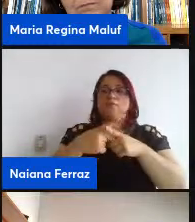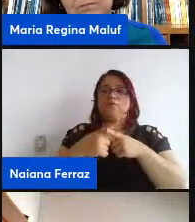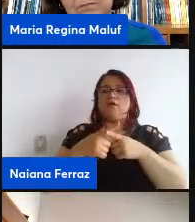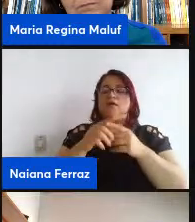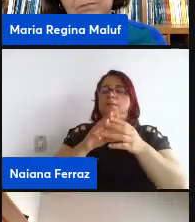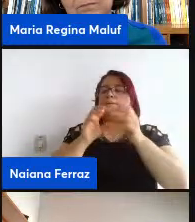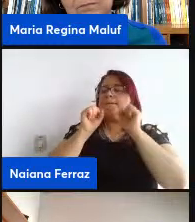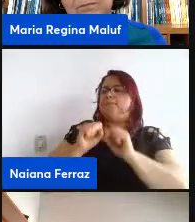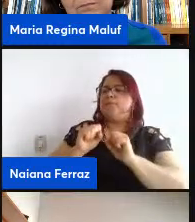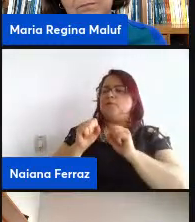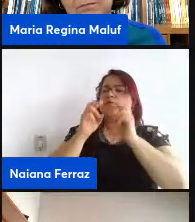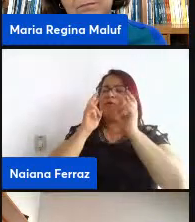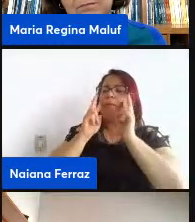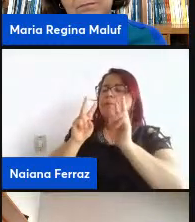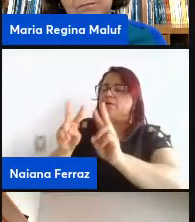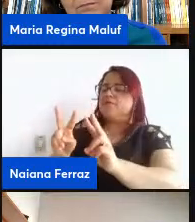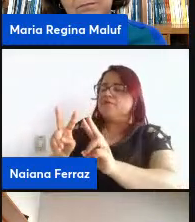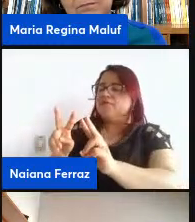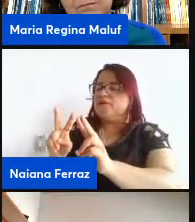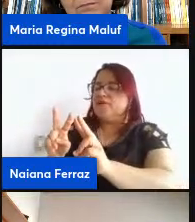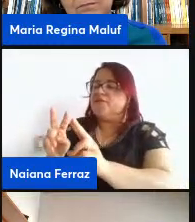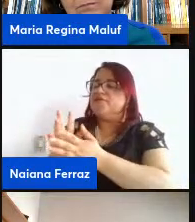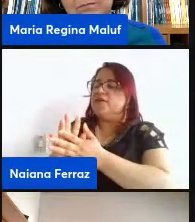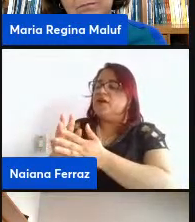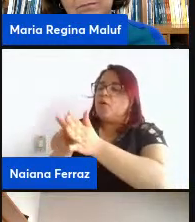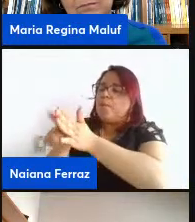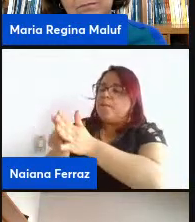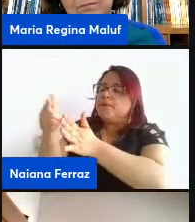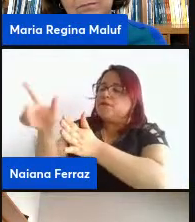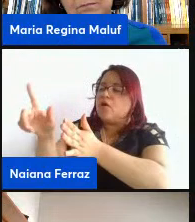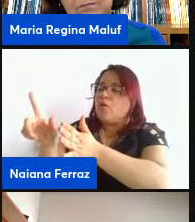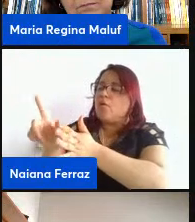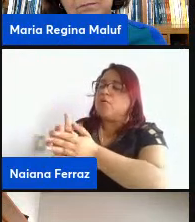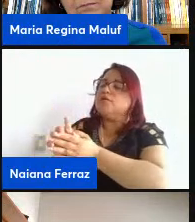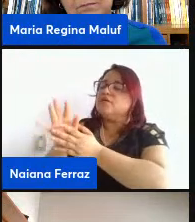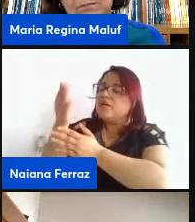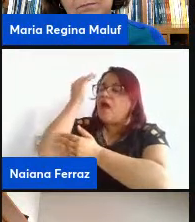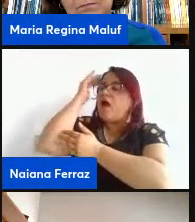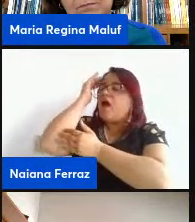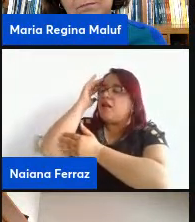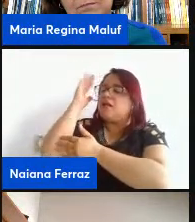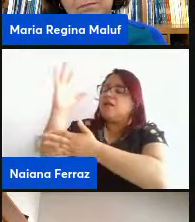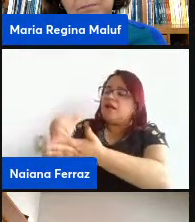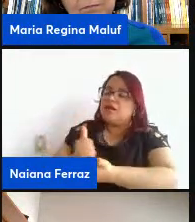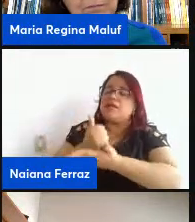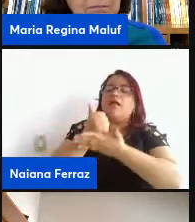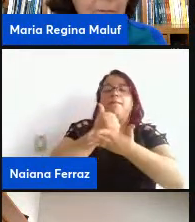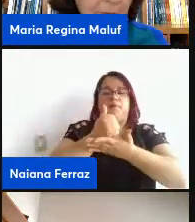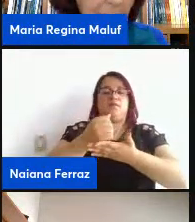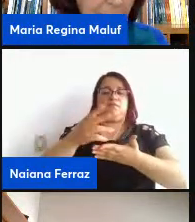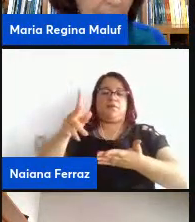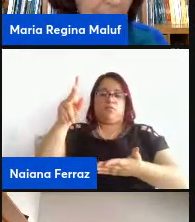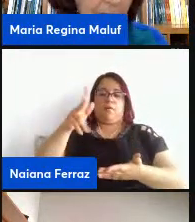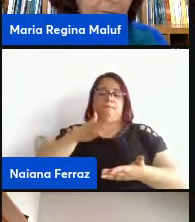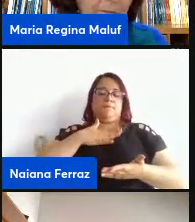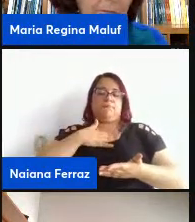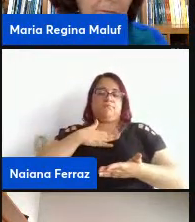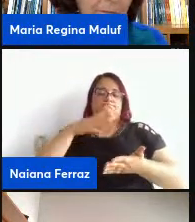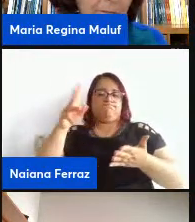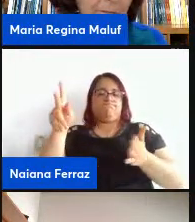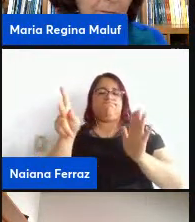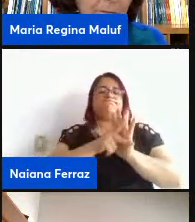e havendo assim uma retroalimentação. Tá? Então, a psicolinguística vem dialogando muito proximamente